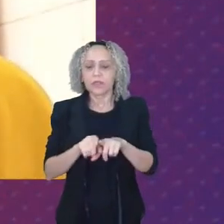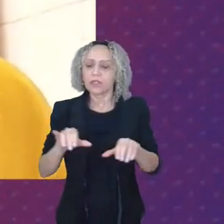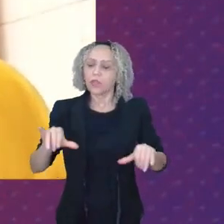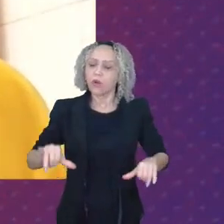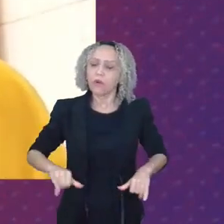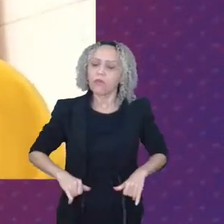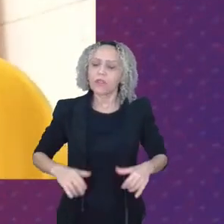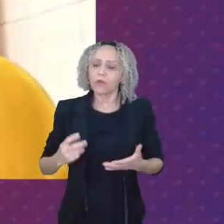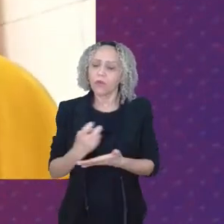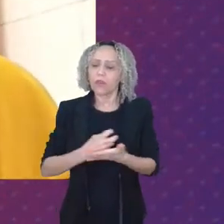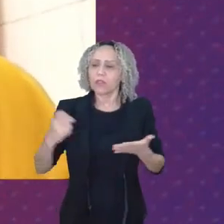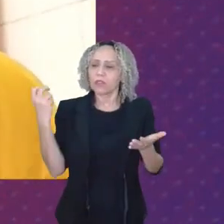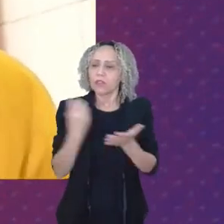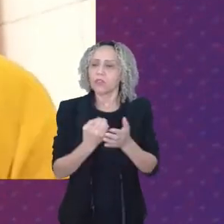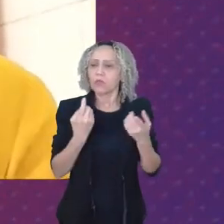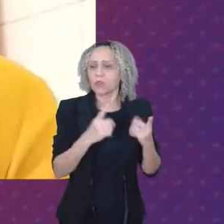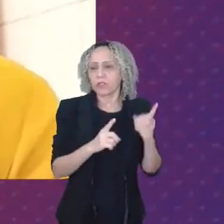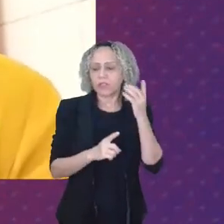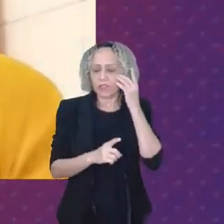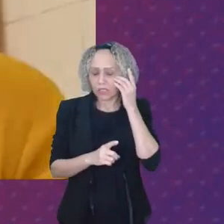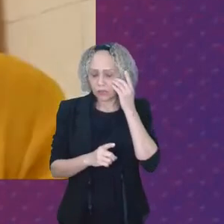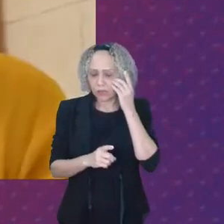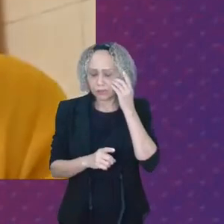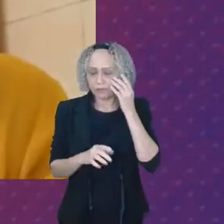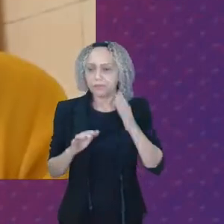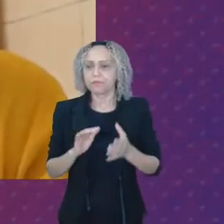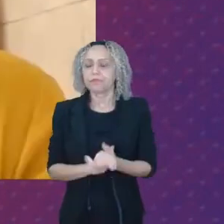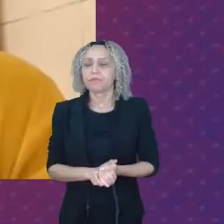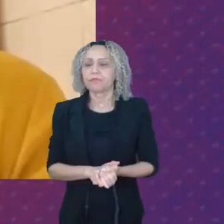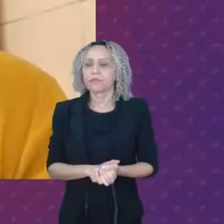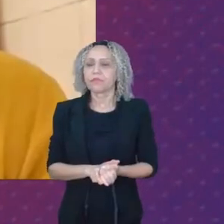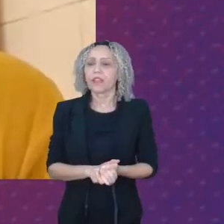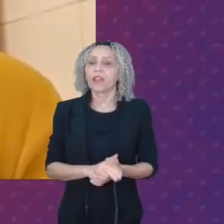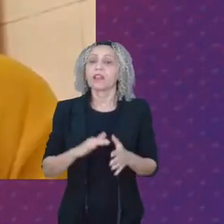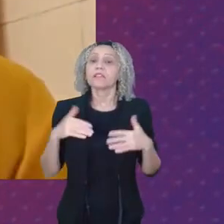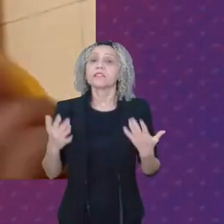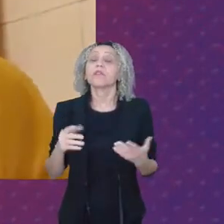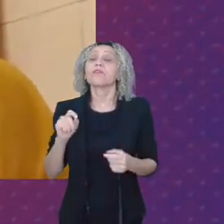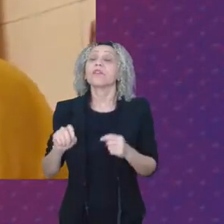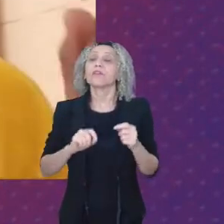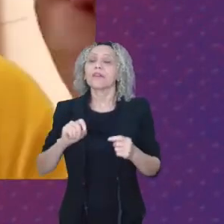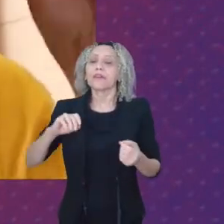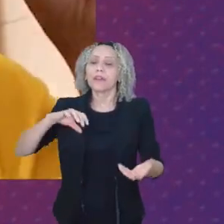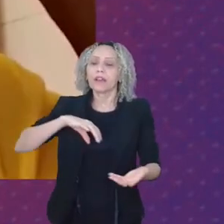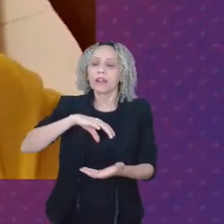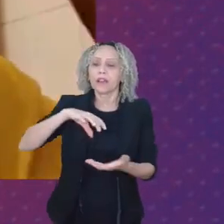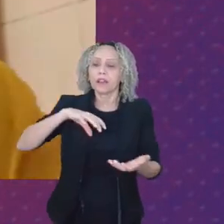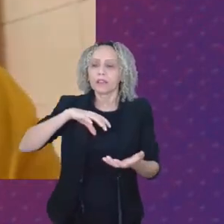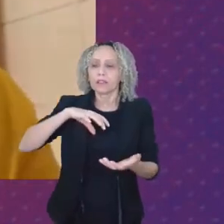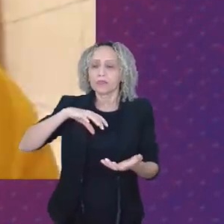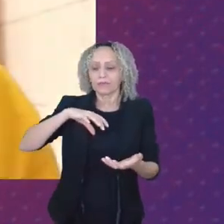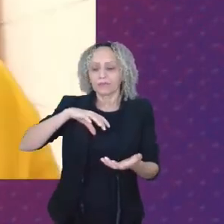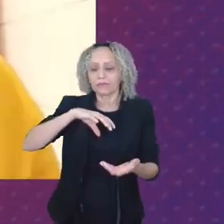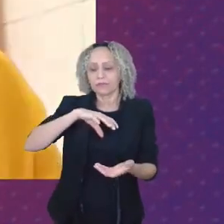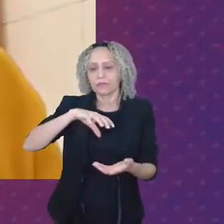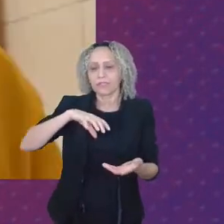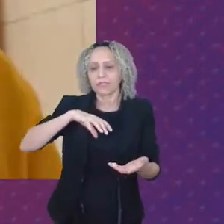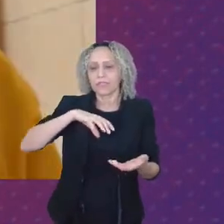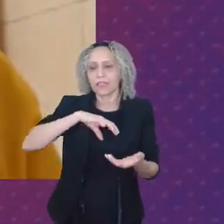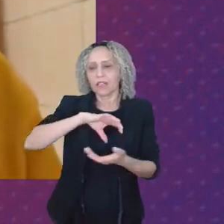esse golpe. Aí veio a reforma entre aspas,